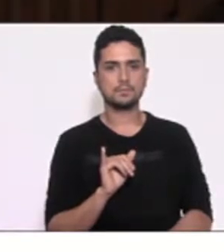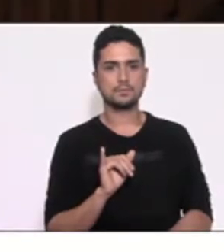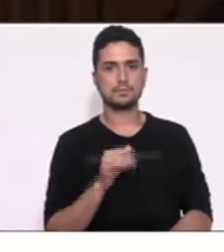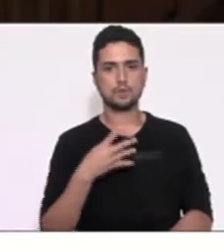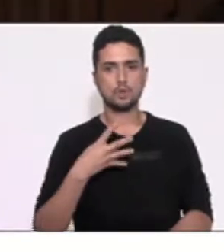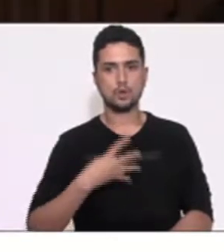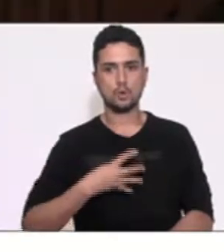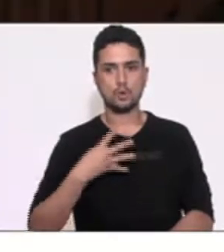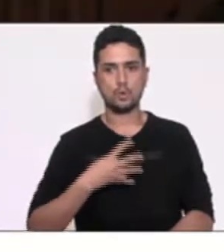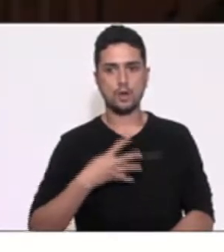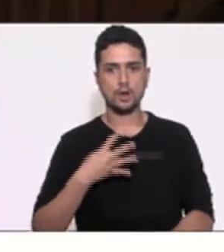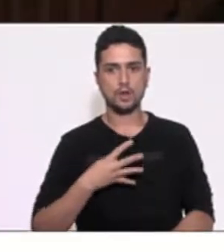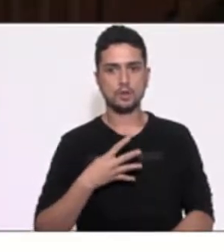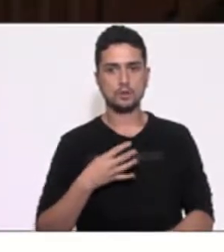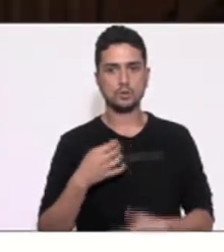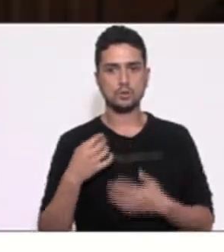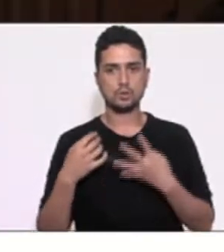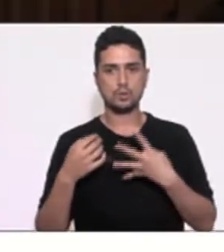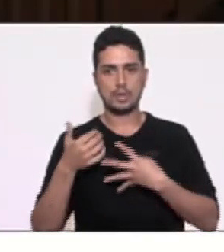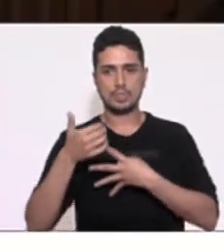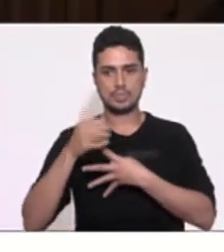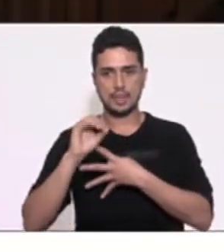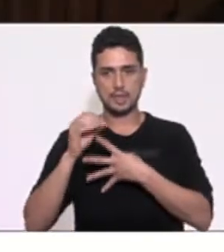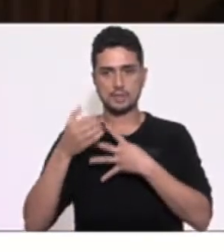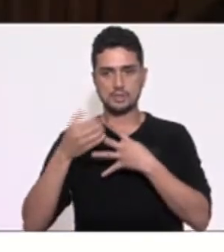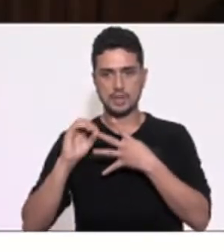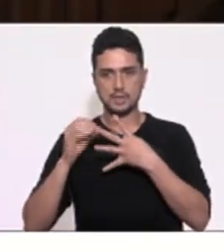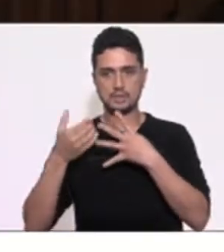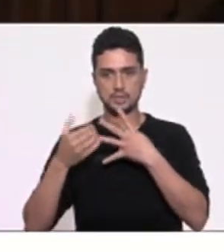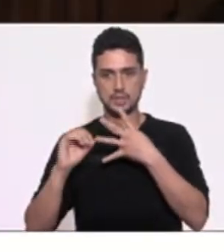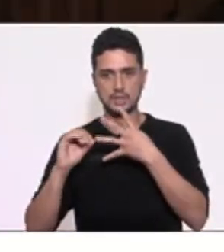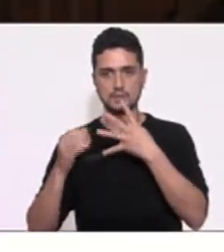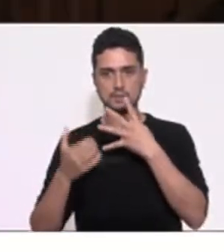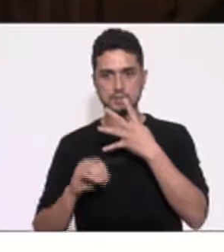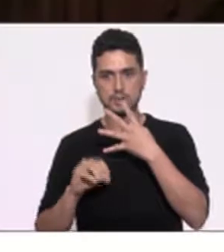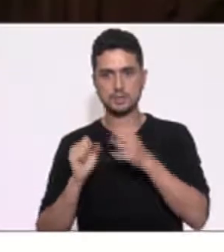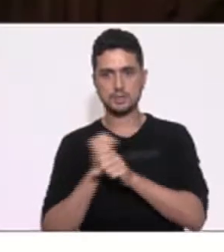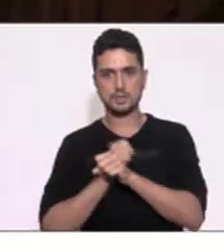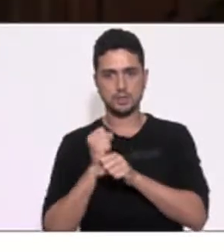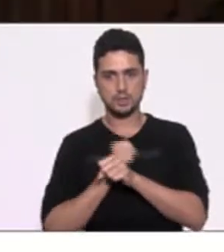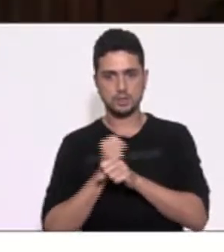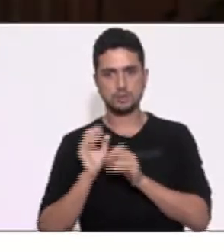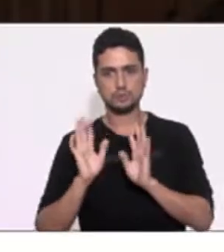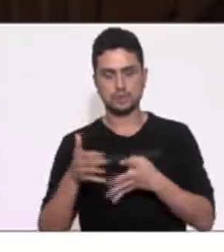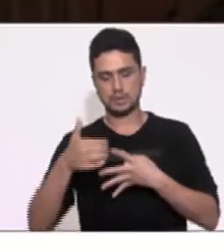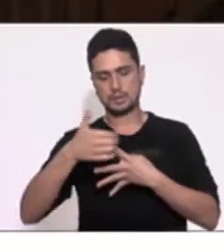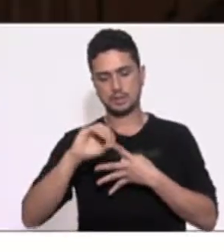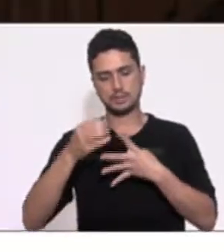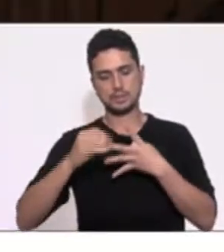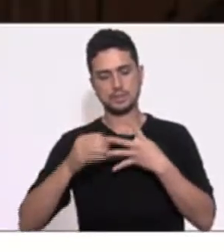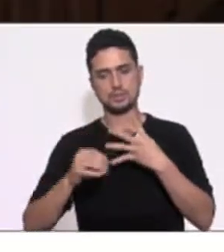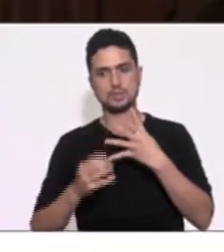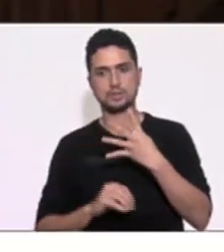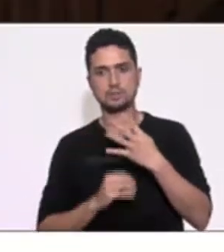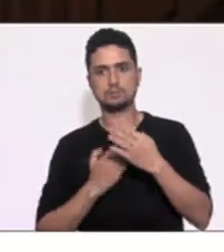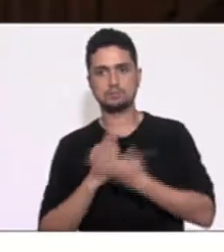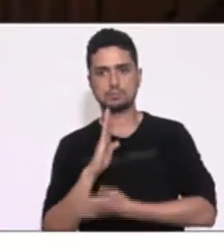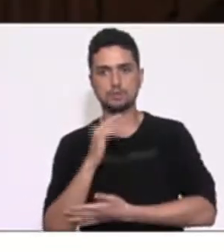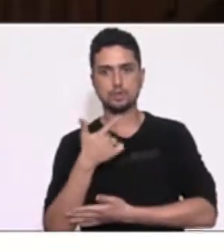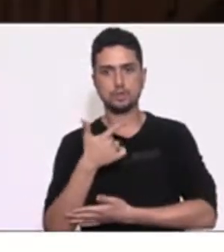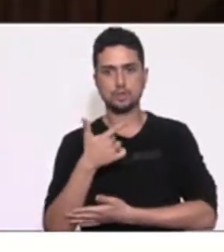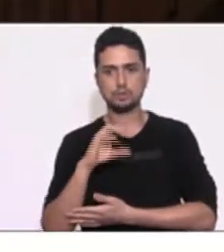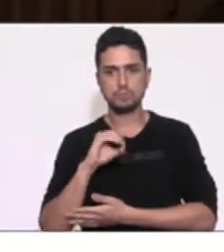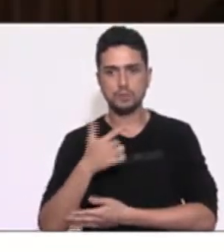quarto decênio do século XXI. E quando terminar a vigência do plano que será aprovado esse ano, nós estaremos no ano de